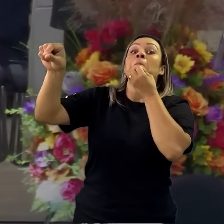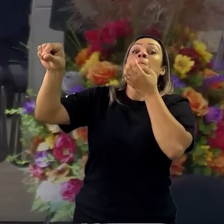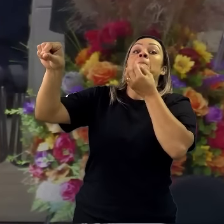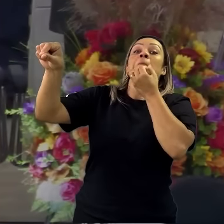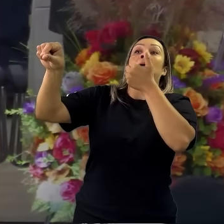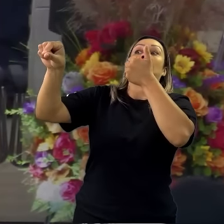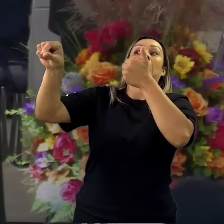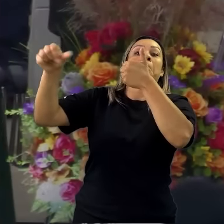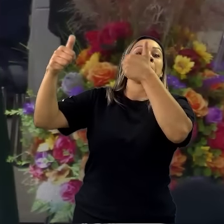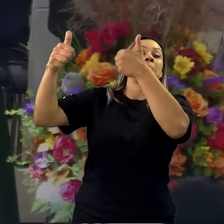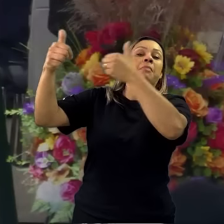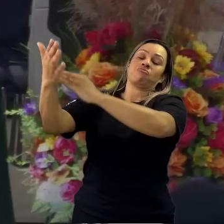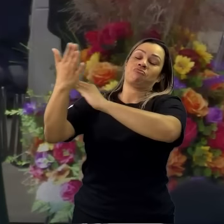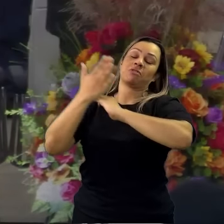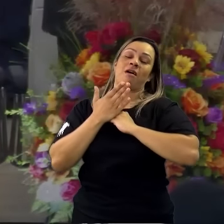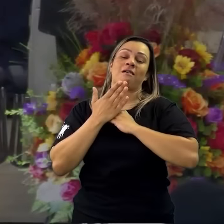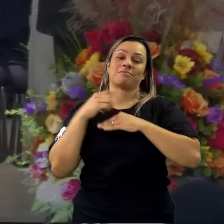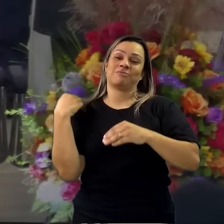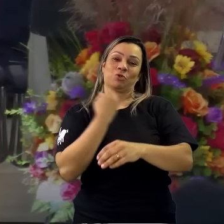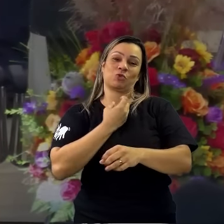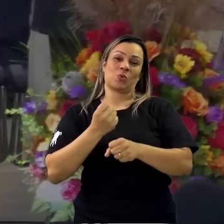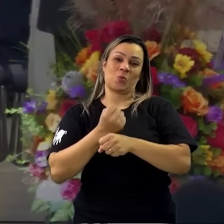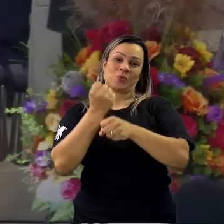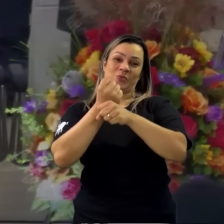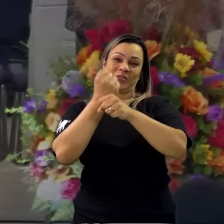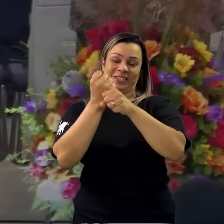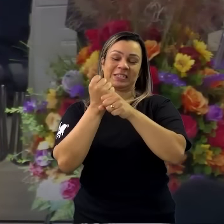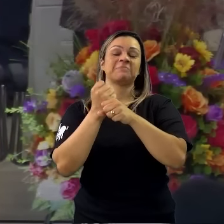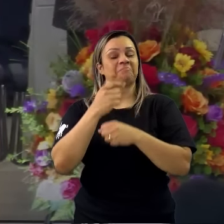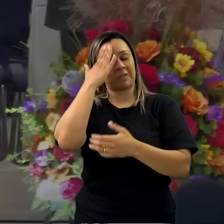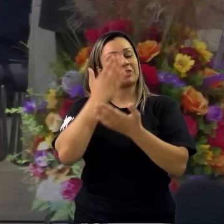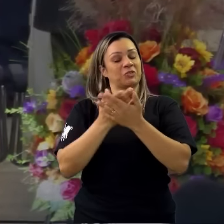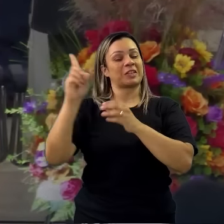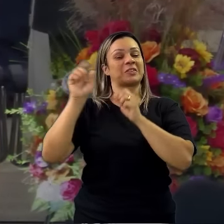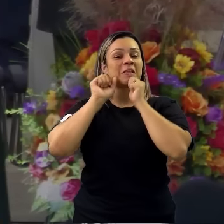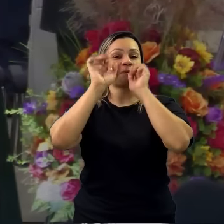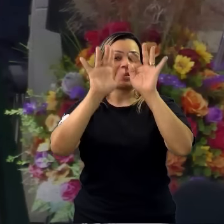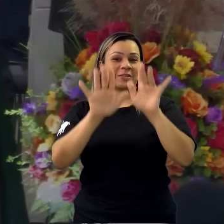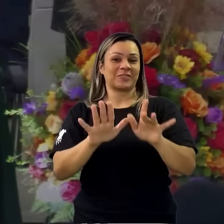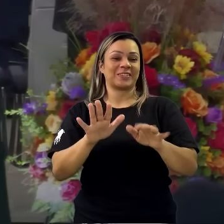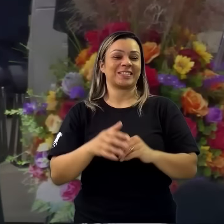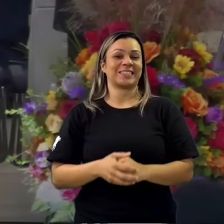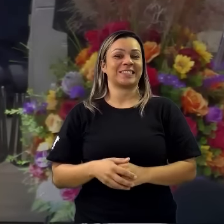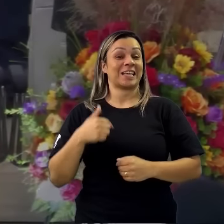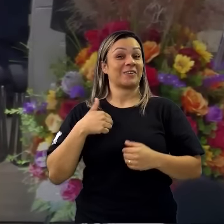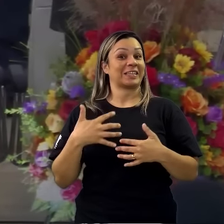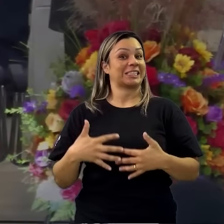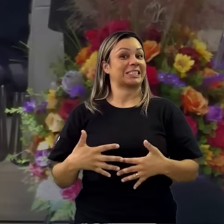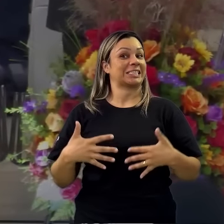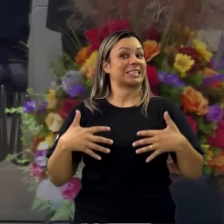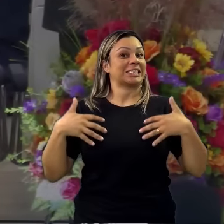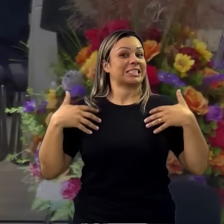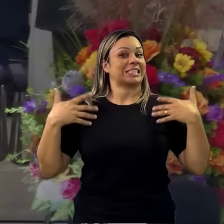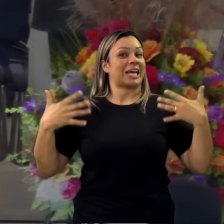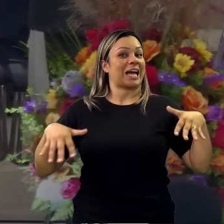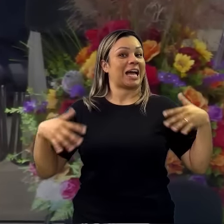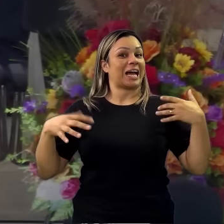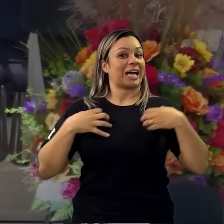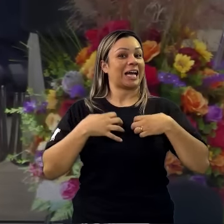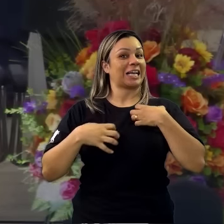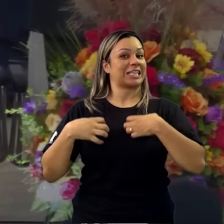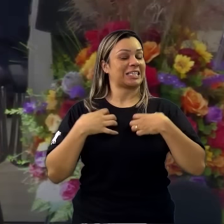que a gente vai mas eu louvo a Deus e eu sei que Deus está neste negócio em me empolgou muito viu pastor Deus continue abençoando seja